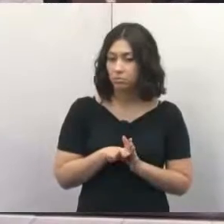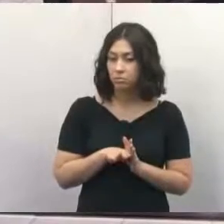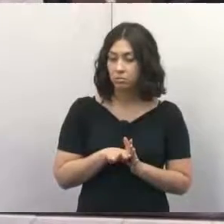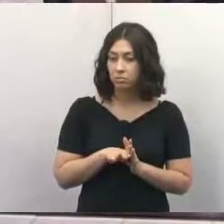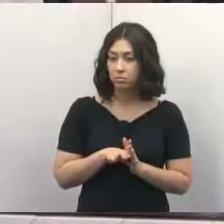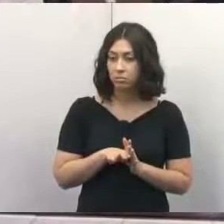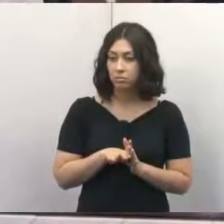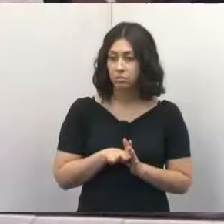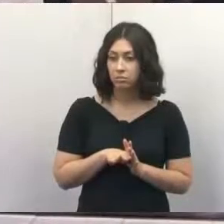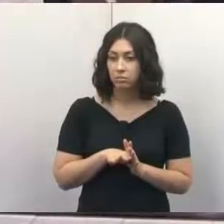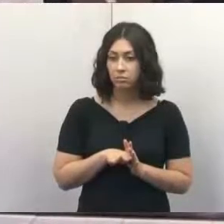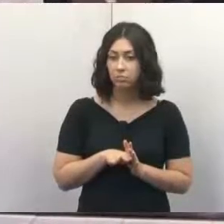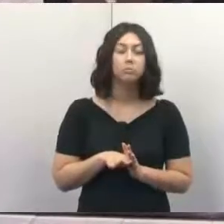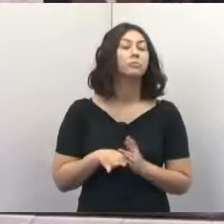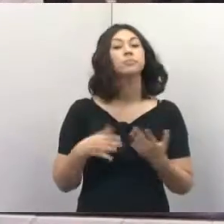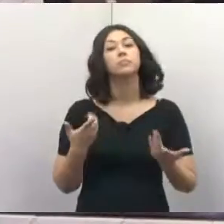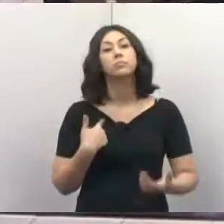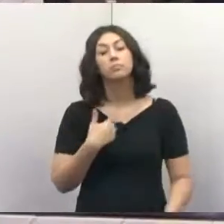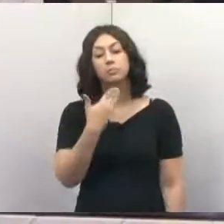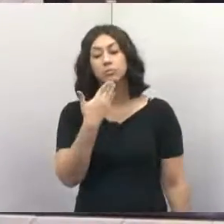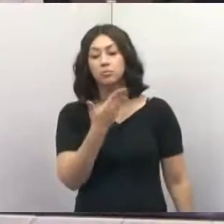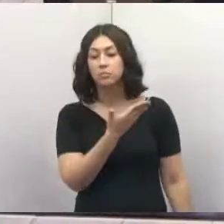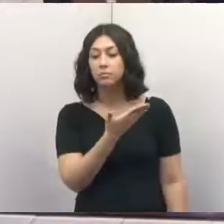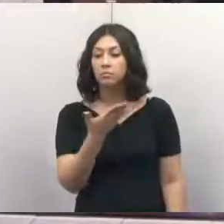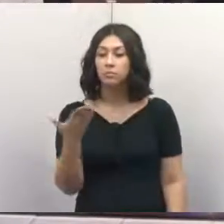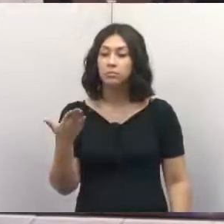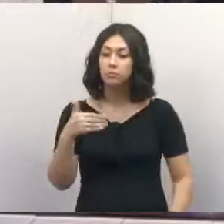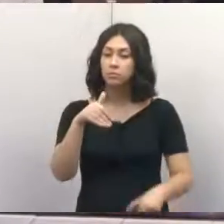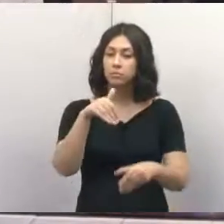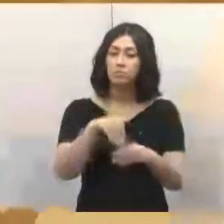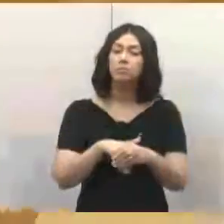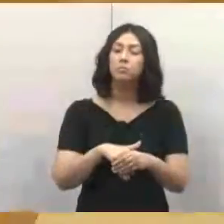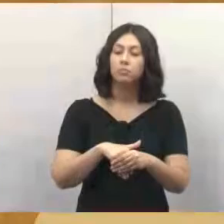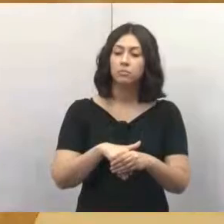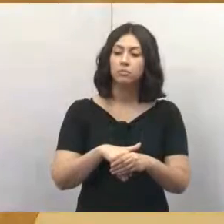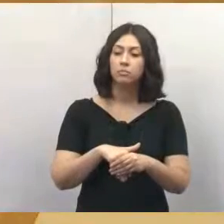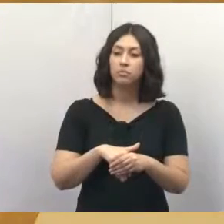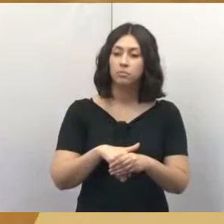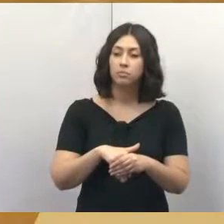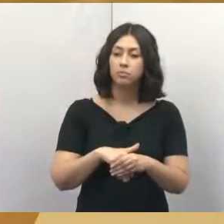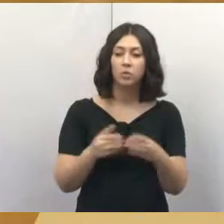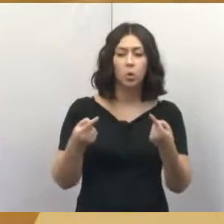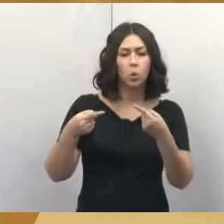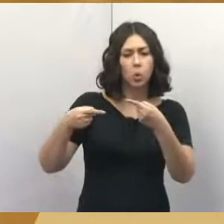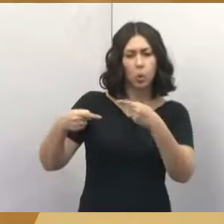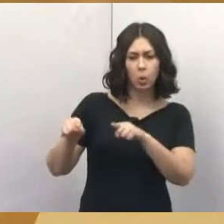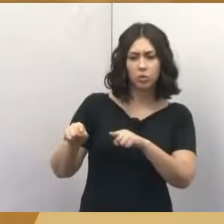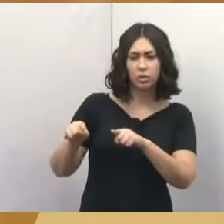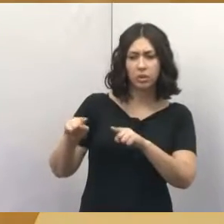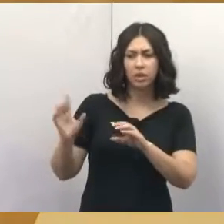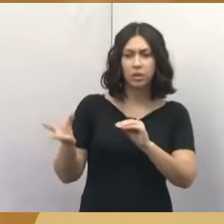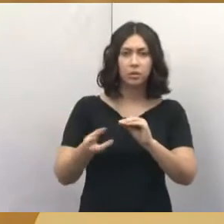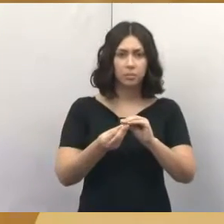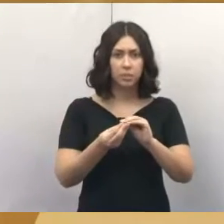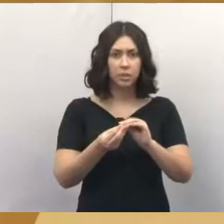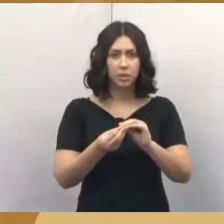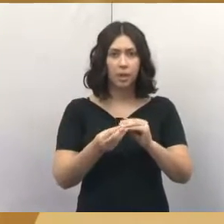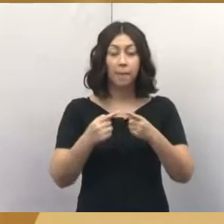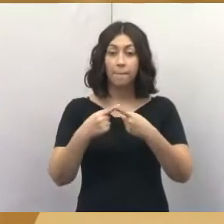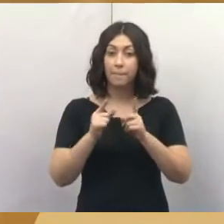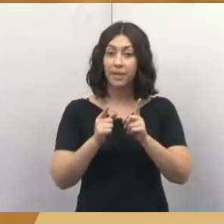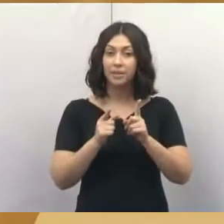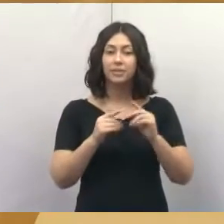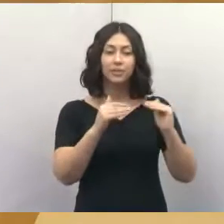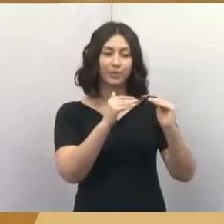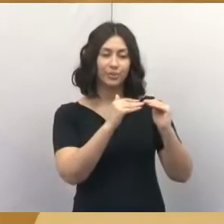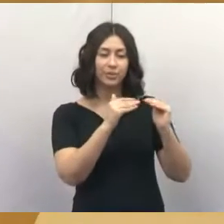Chegou? Então, eu peço aos nobres pares que votem contrário a essa emenda e a favor do projeto ao qual a gente